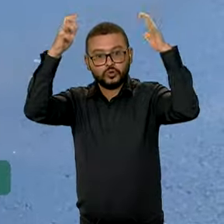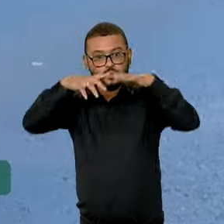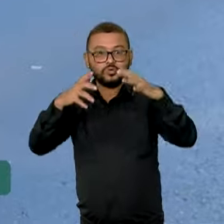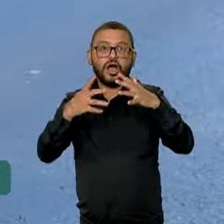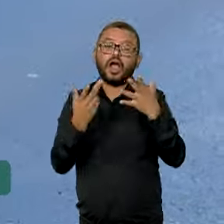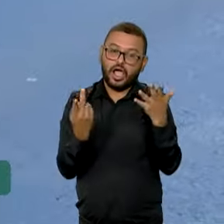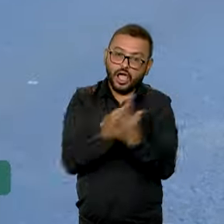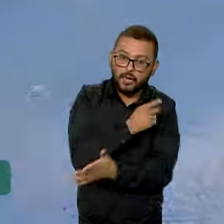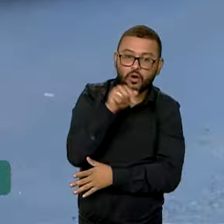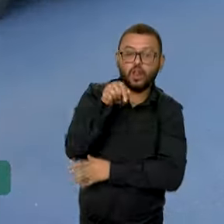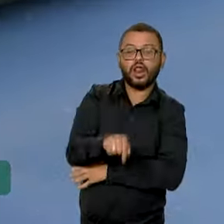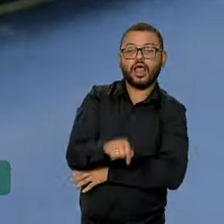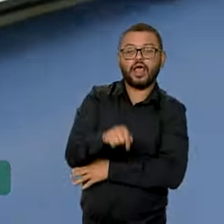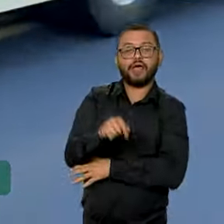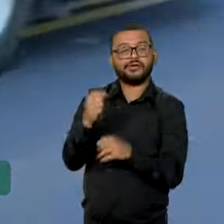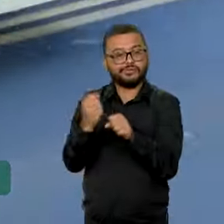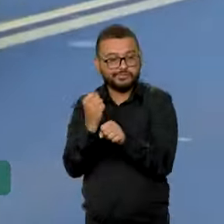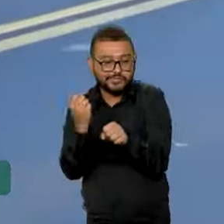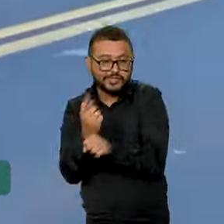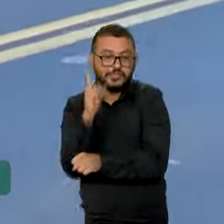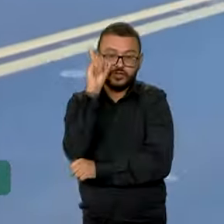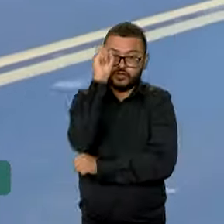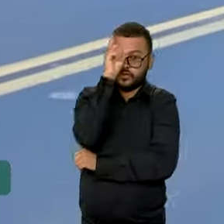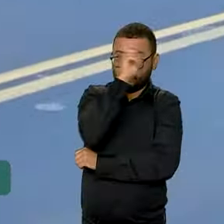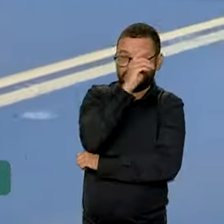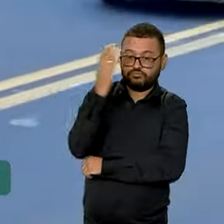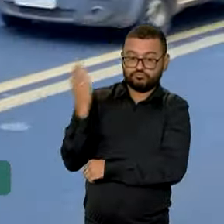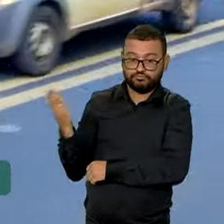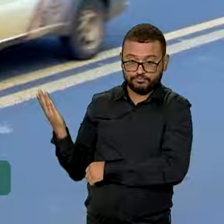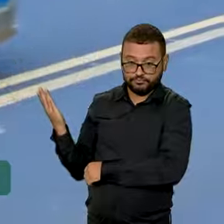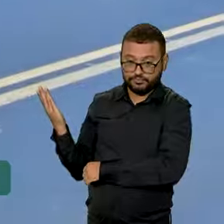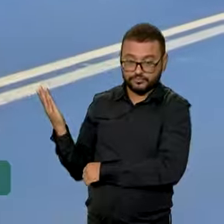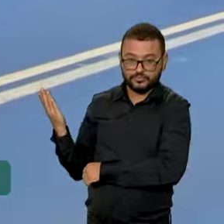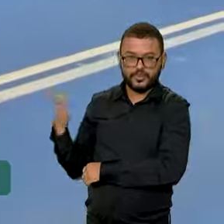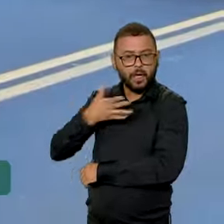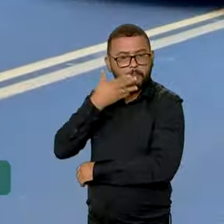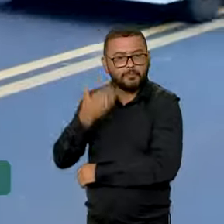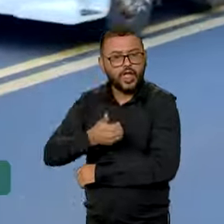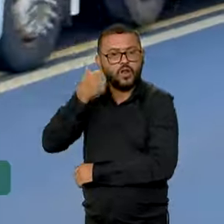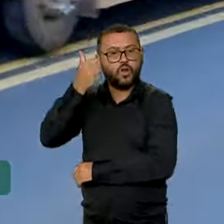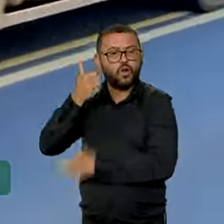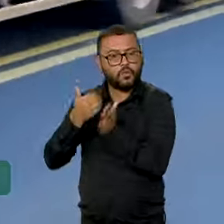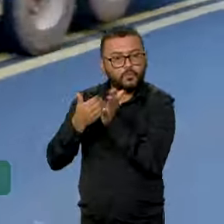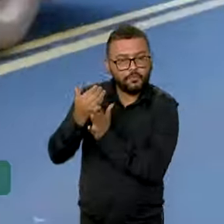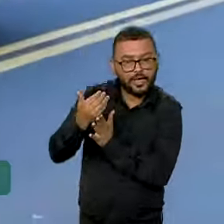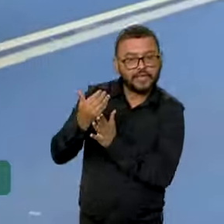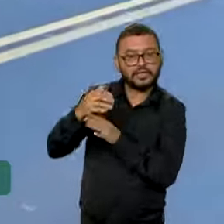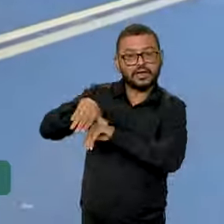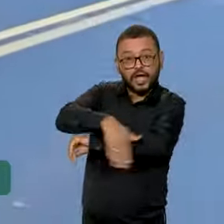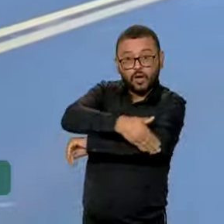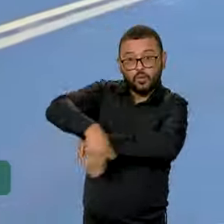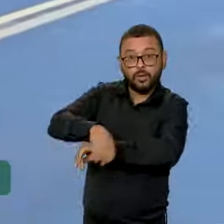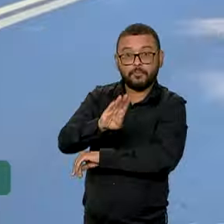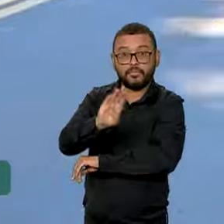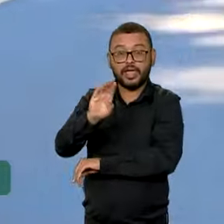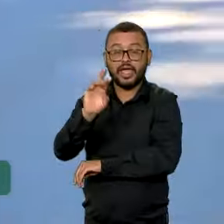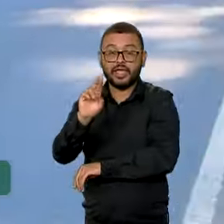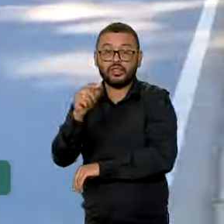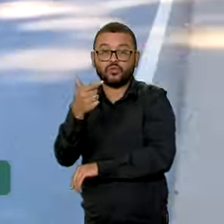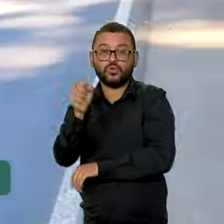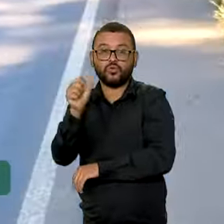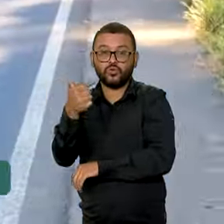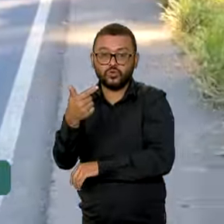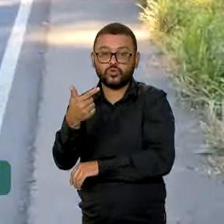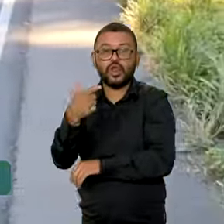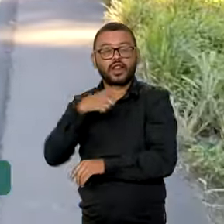com que o trabalho de recuperação se torne ainda mais urgente. As melhorias têm início pela BR-282, no trecho que